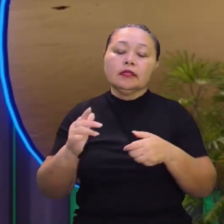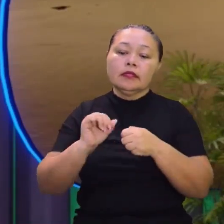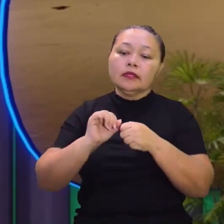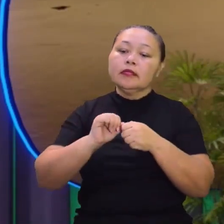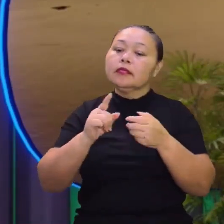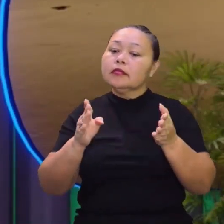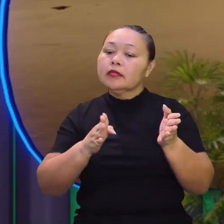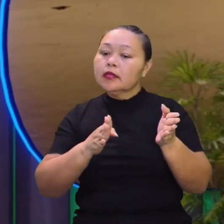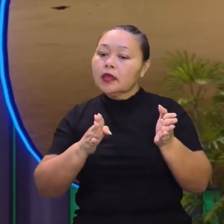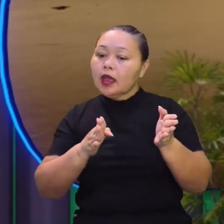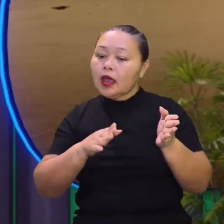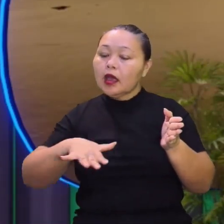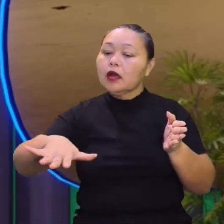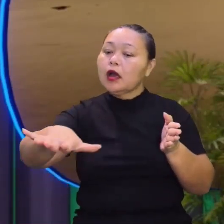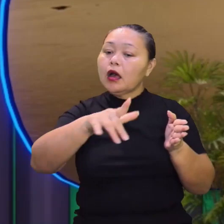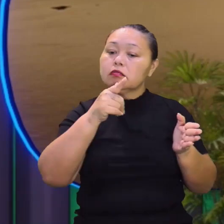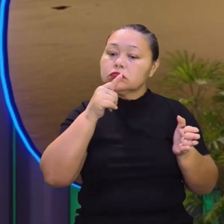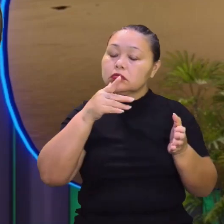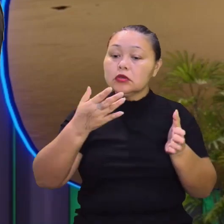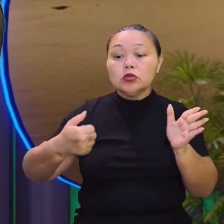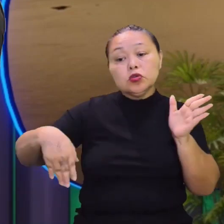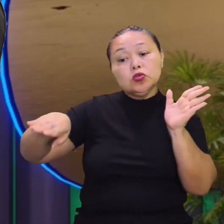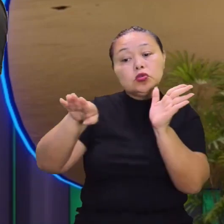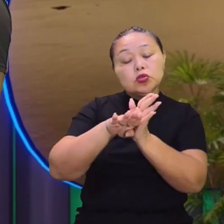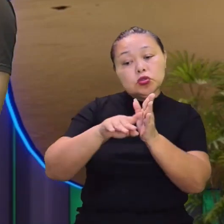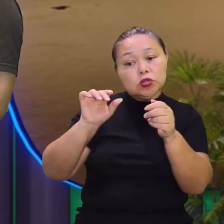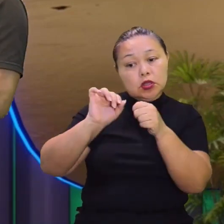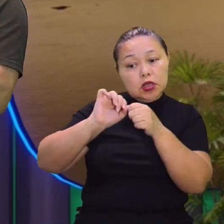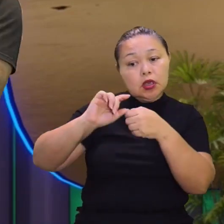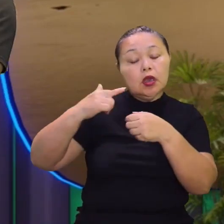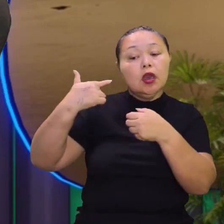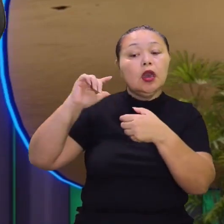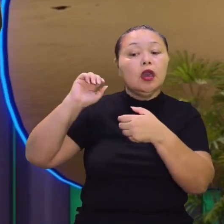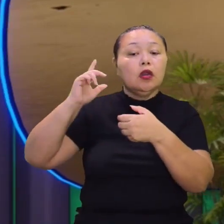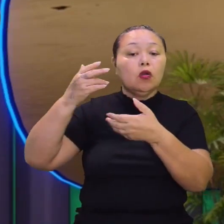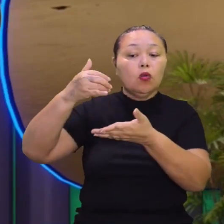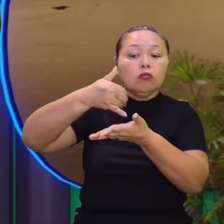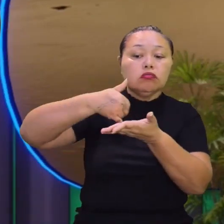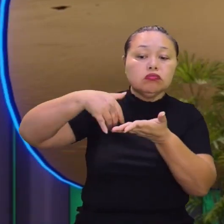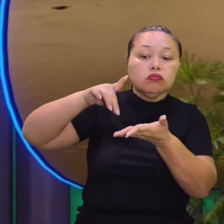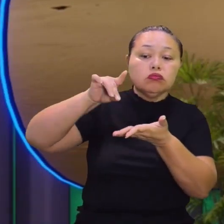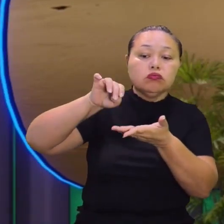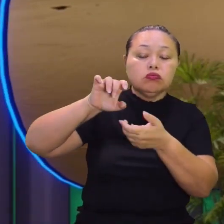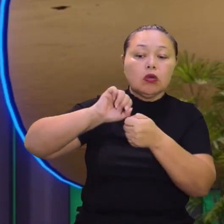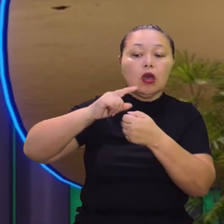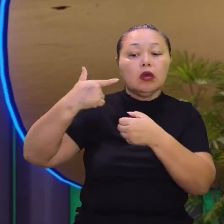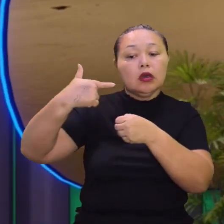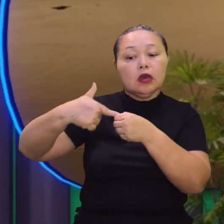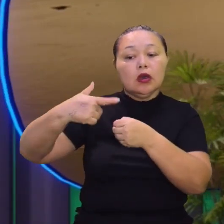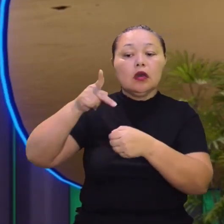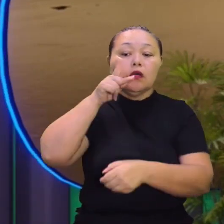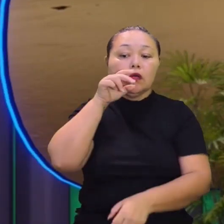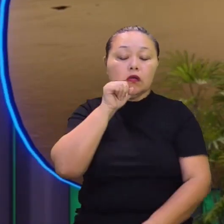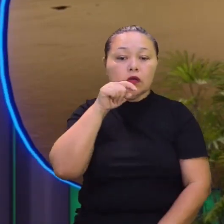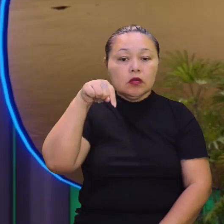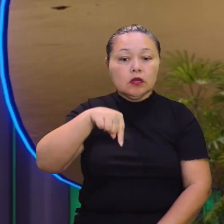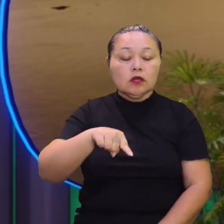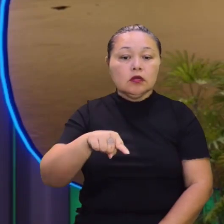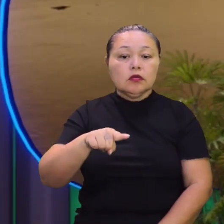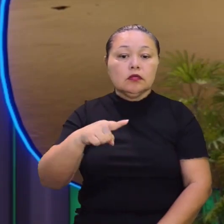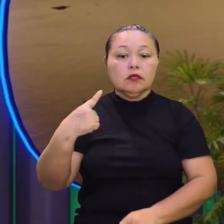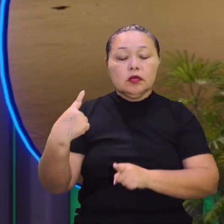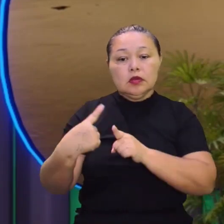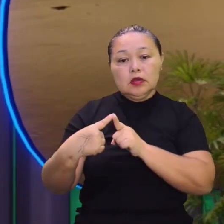da hidrovia que chega o combustível aqui. Muito que bem. Vem lá de Manaus. Exatamente. O óleo diesel, a gasolina aqui em Porto Velho, aí o aluno pode